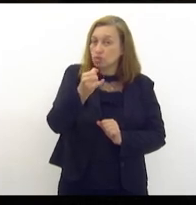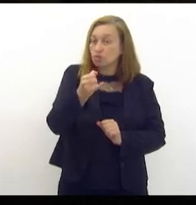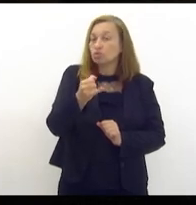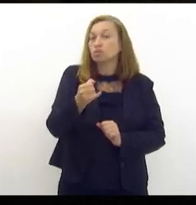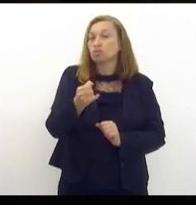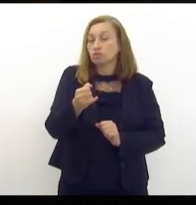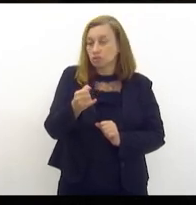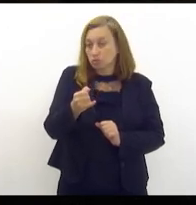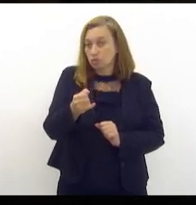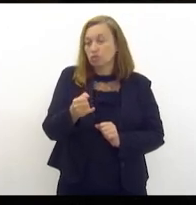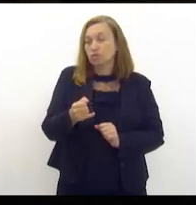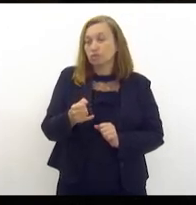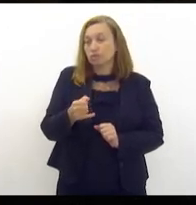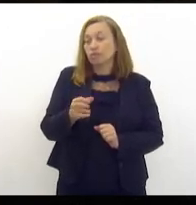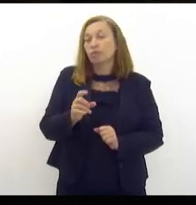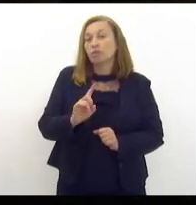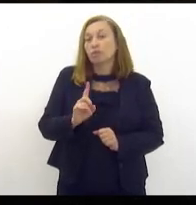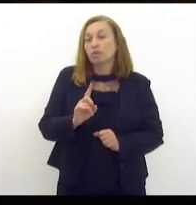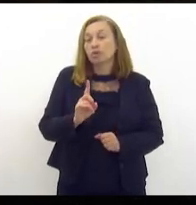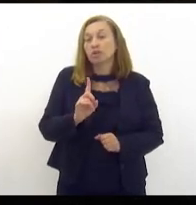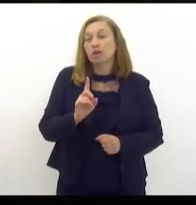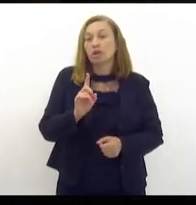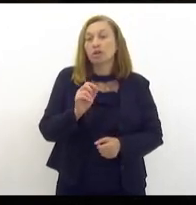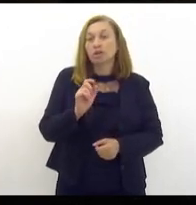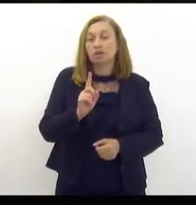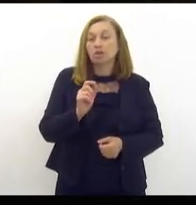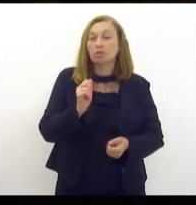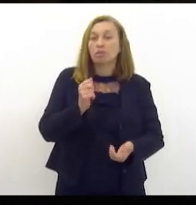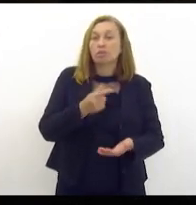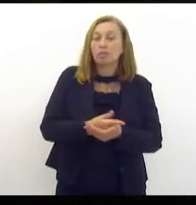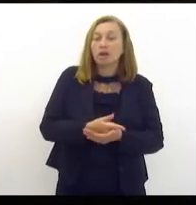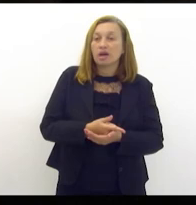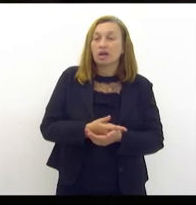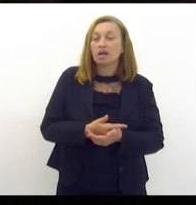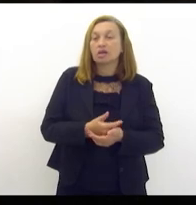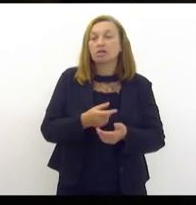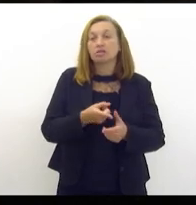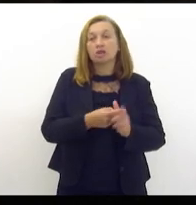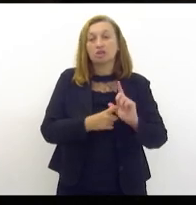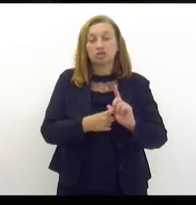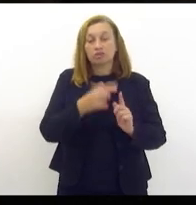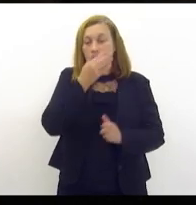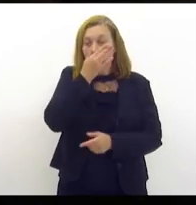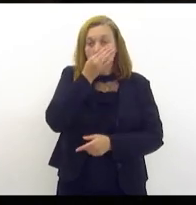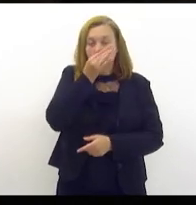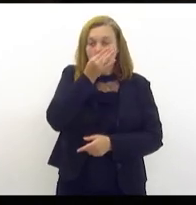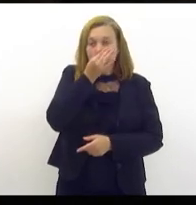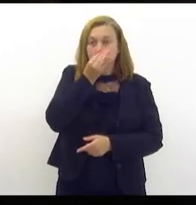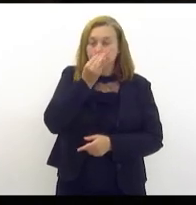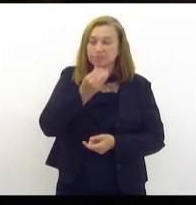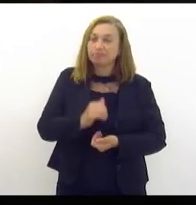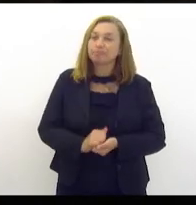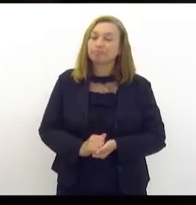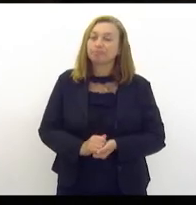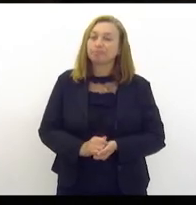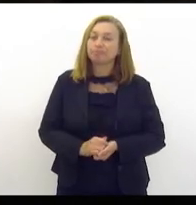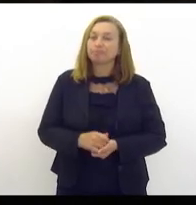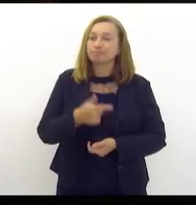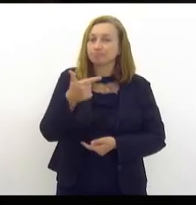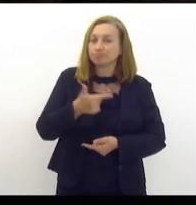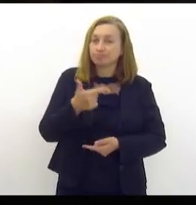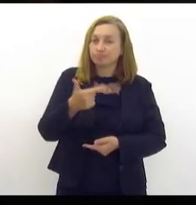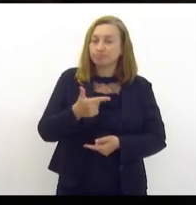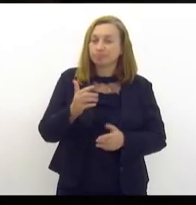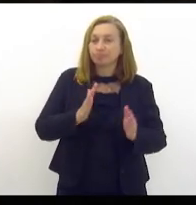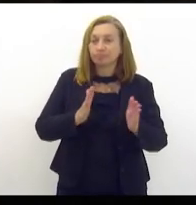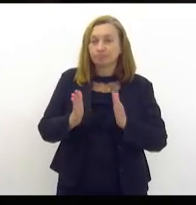correção monetária. Só não se estava pagando o serviço da dívida. E, no segundo